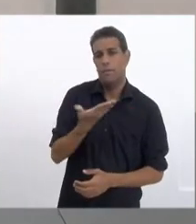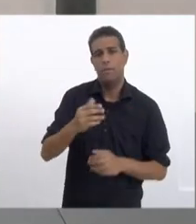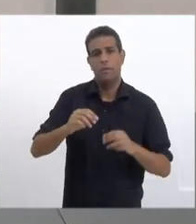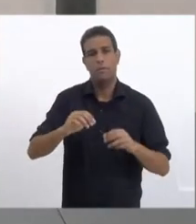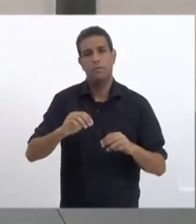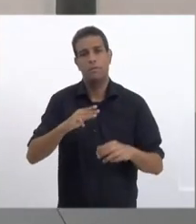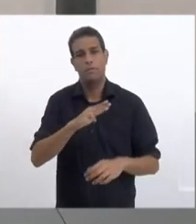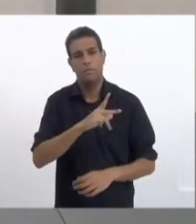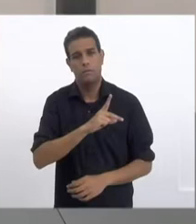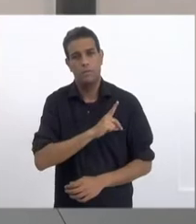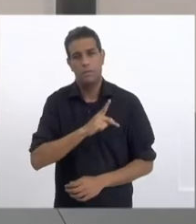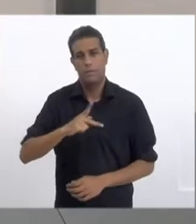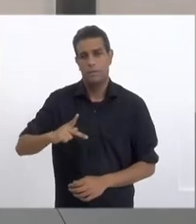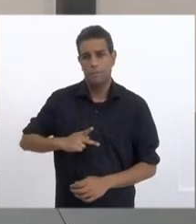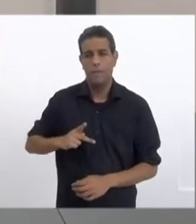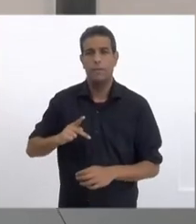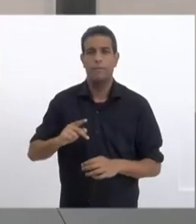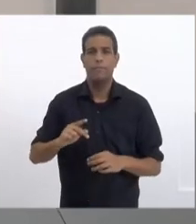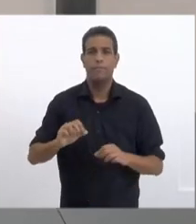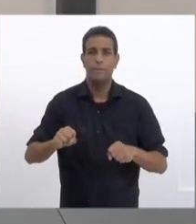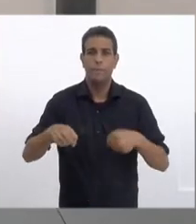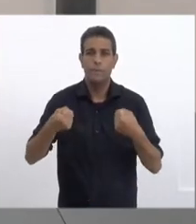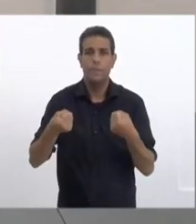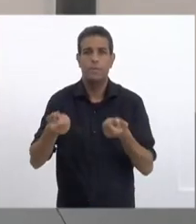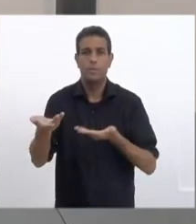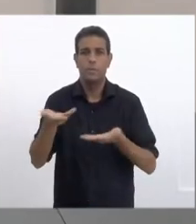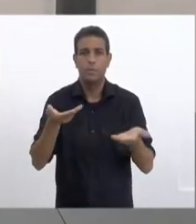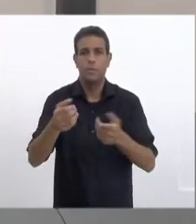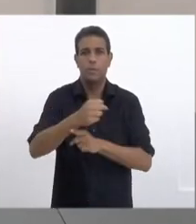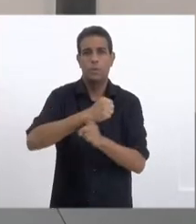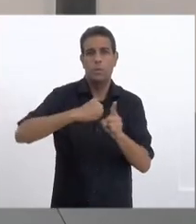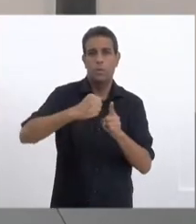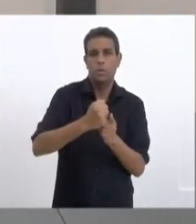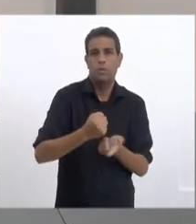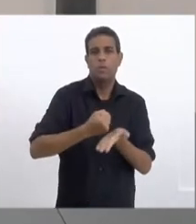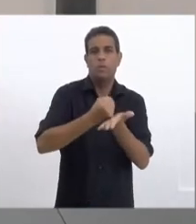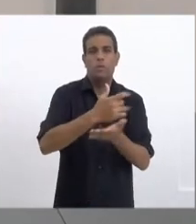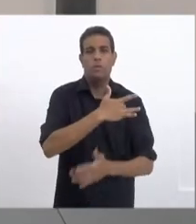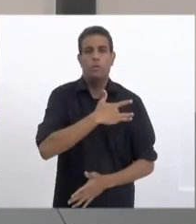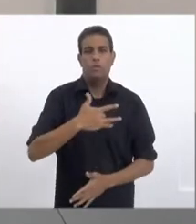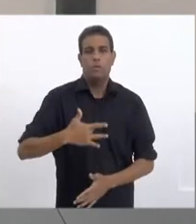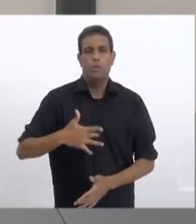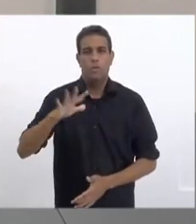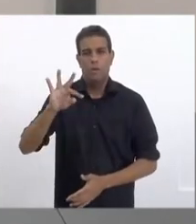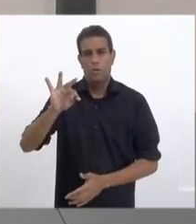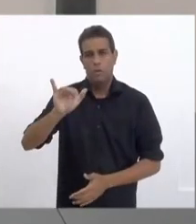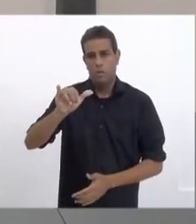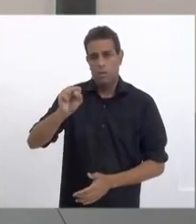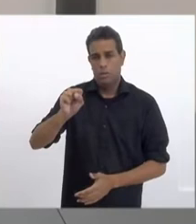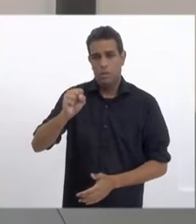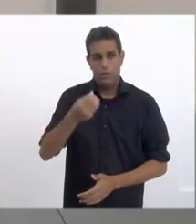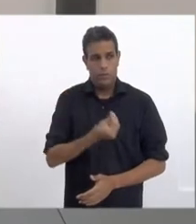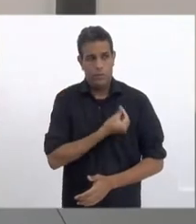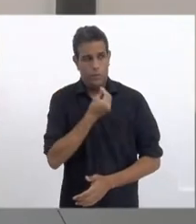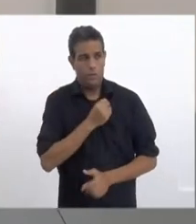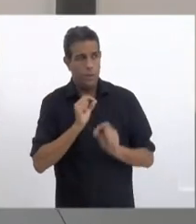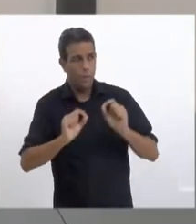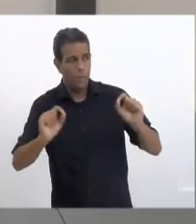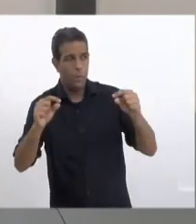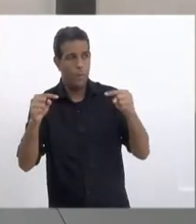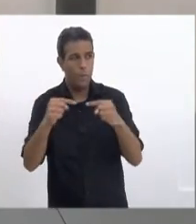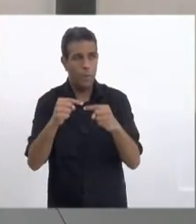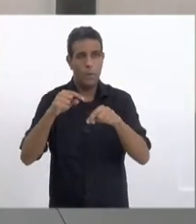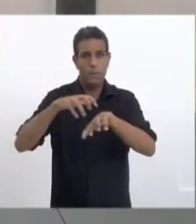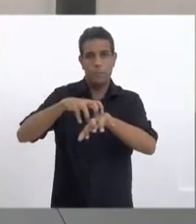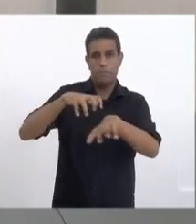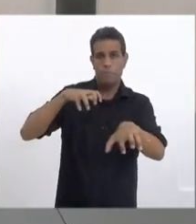defensora pública, coordenadora de saúde e tutela coletiva, doutora Thaisa Guerreiro. Ela se encontra de uma forma